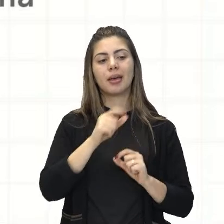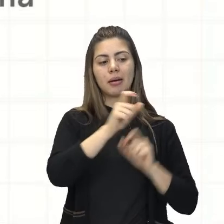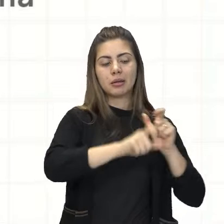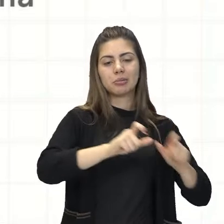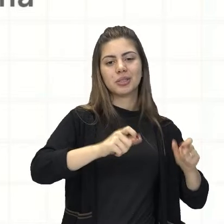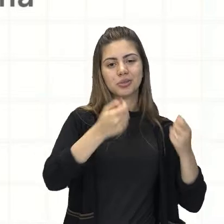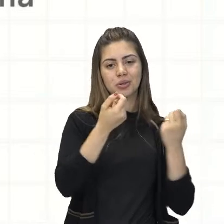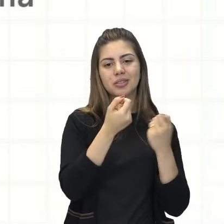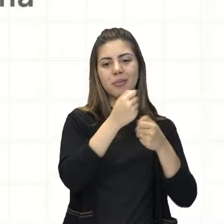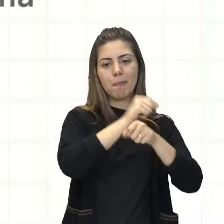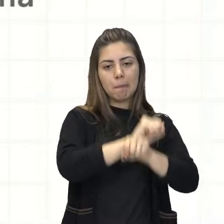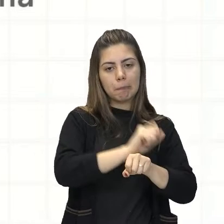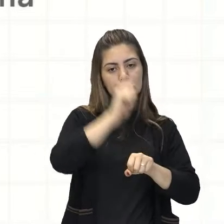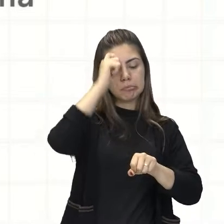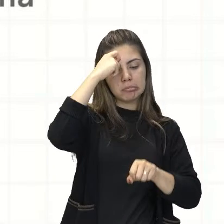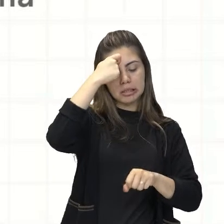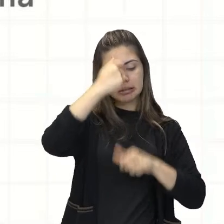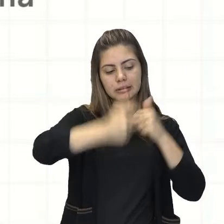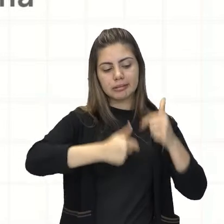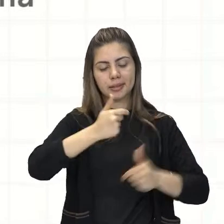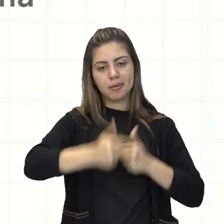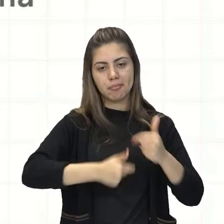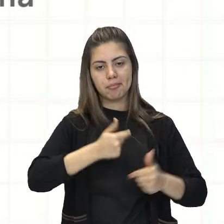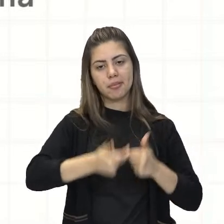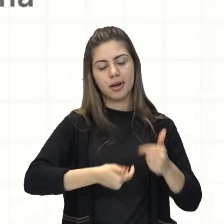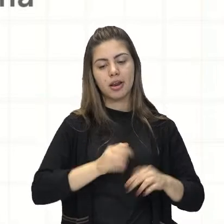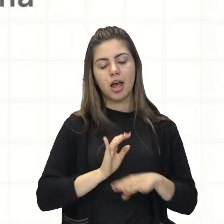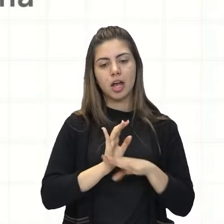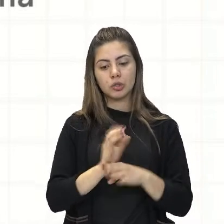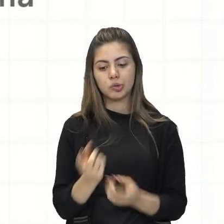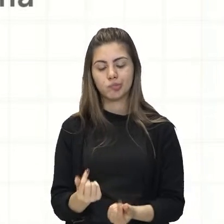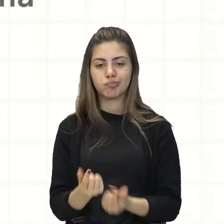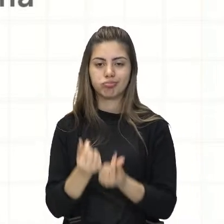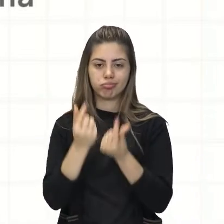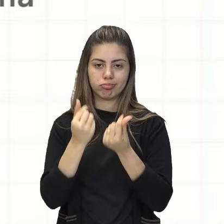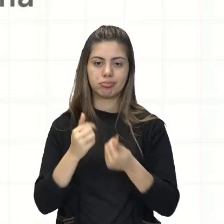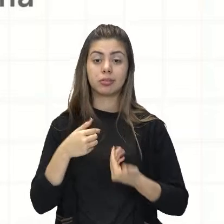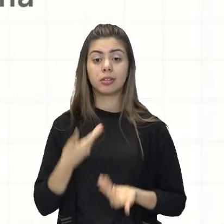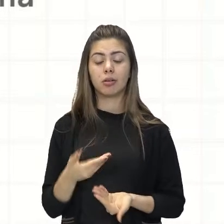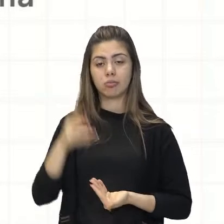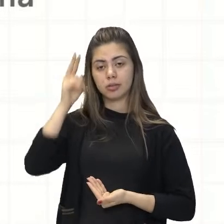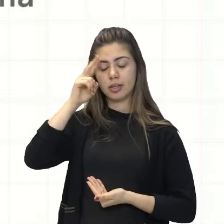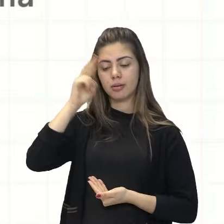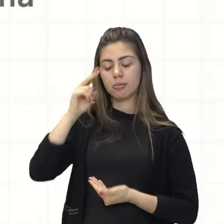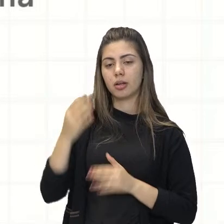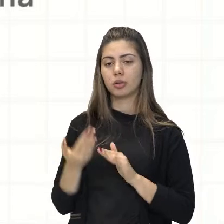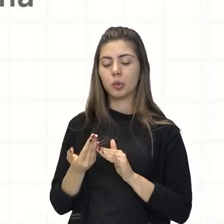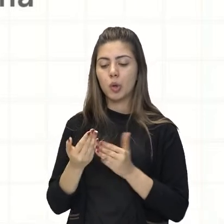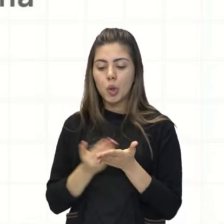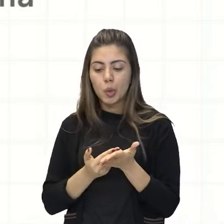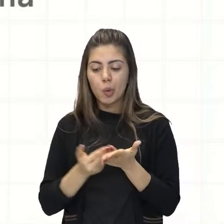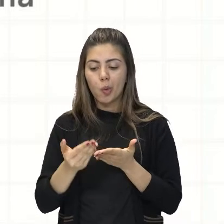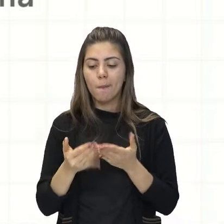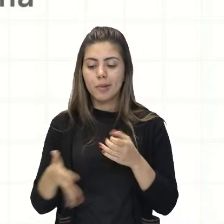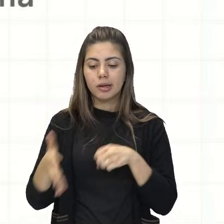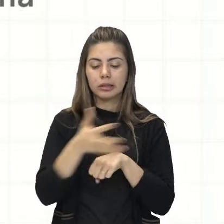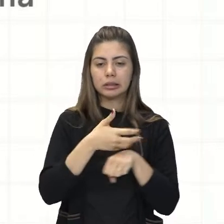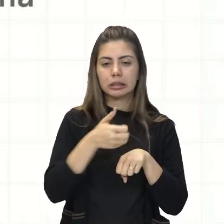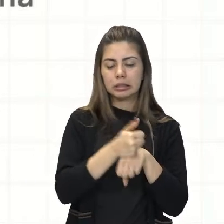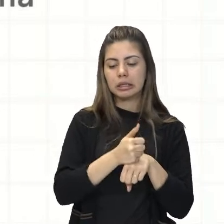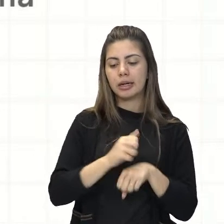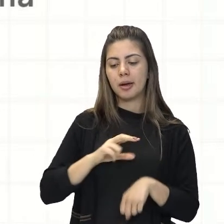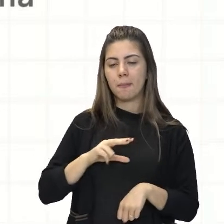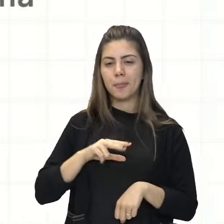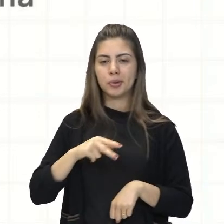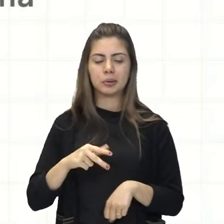africana. Lembrando que no início do processo colonizatório, os portugueses tentaram ali fazer